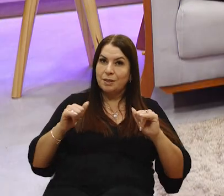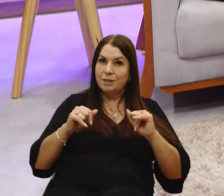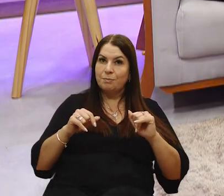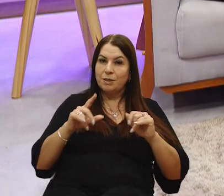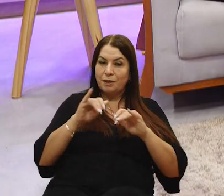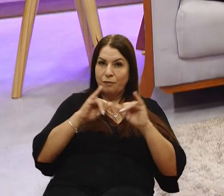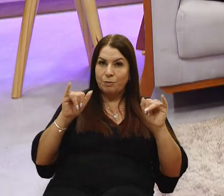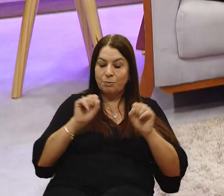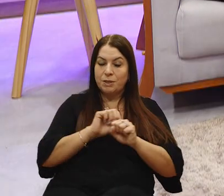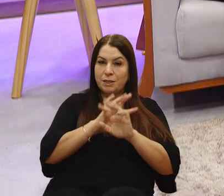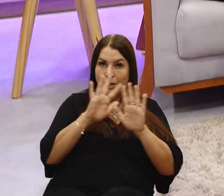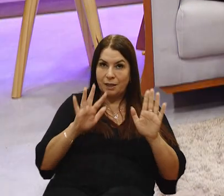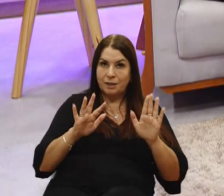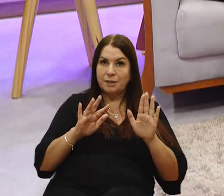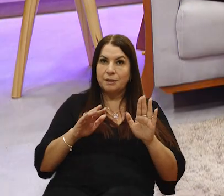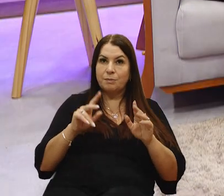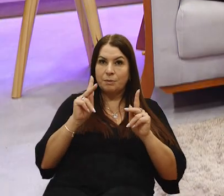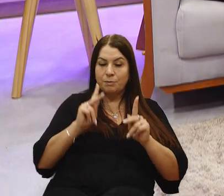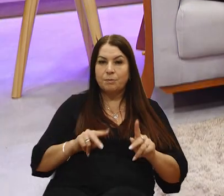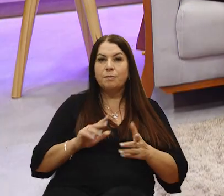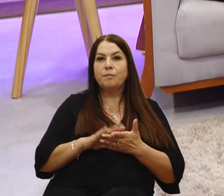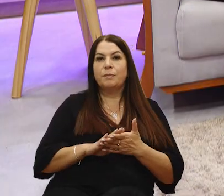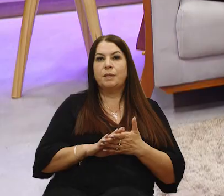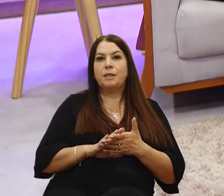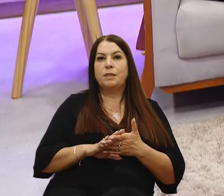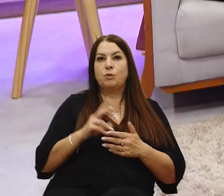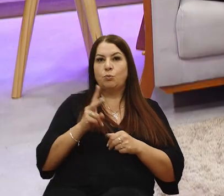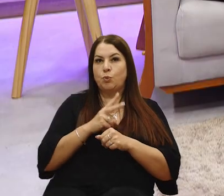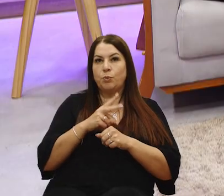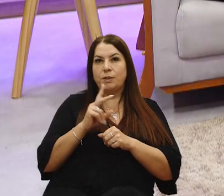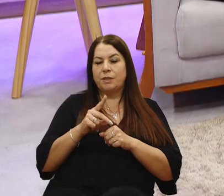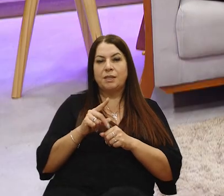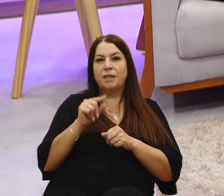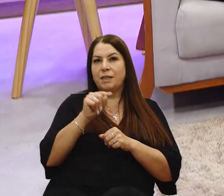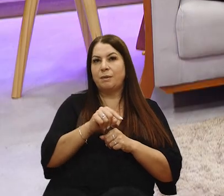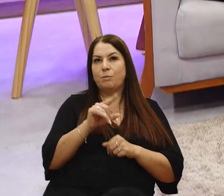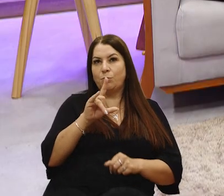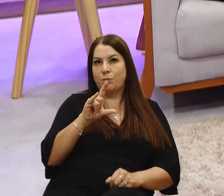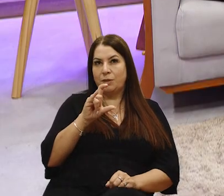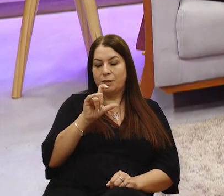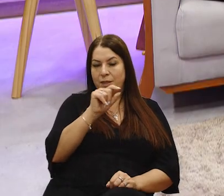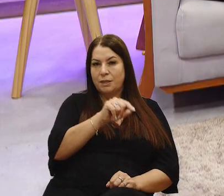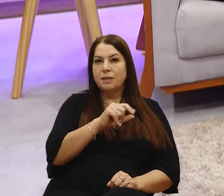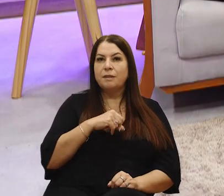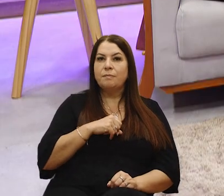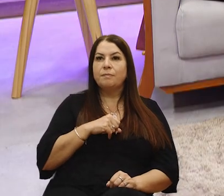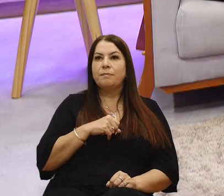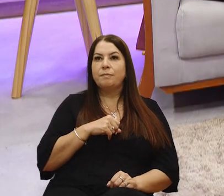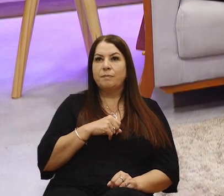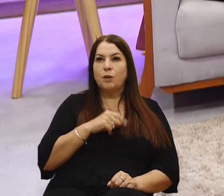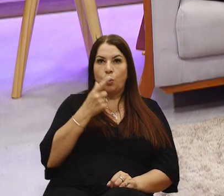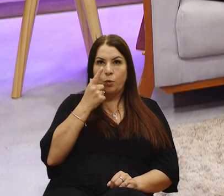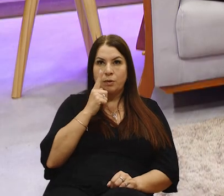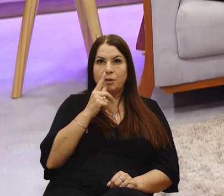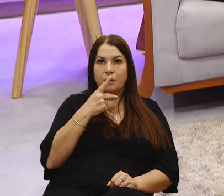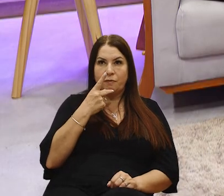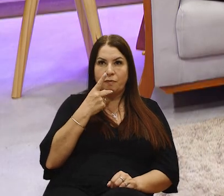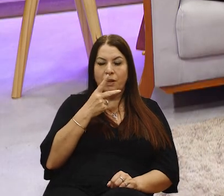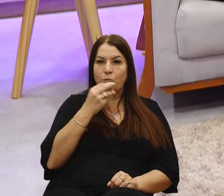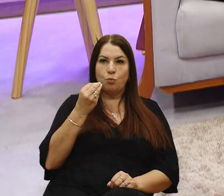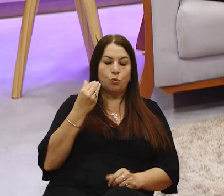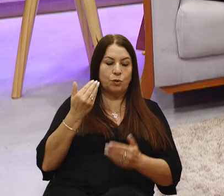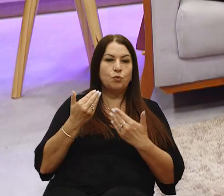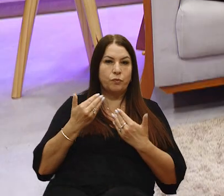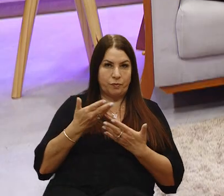muito, né, a divulgar, a trazer informação com mais clareza para essas pessoas, né. Então eu procuro sempre trazer ali pelo Instagram. Ali